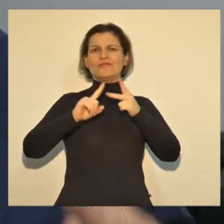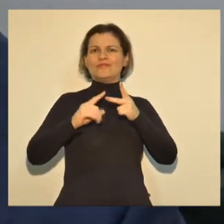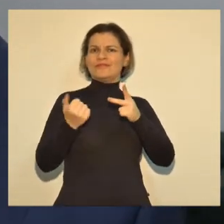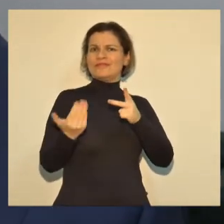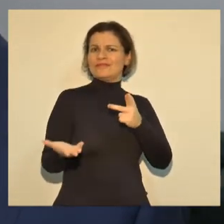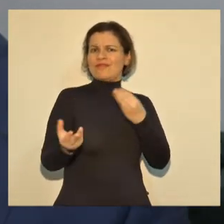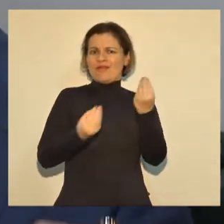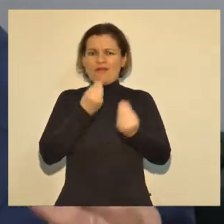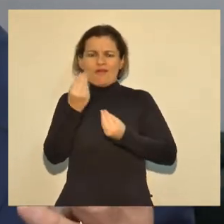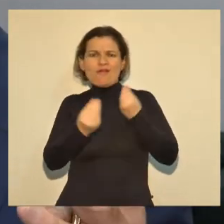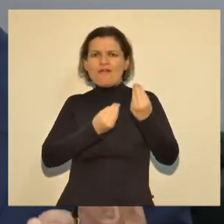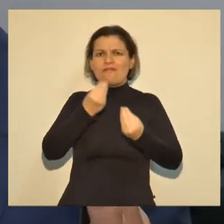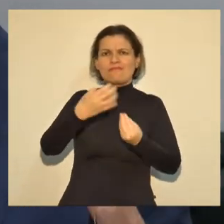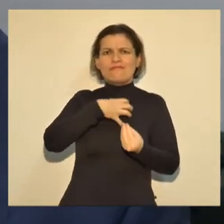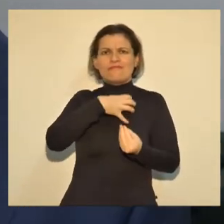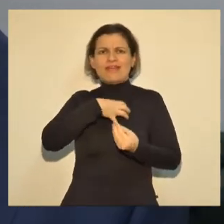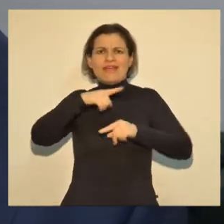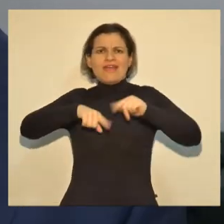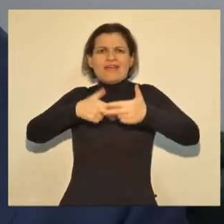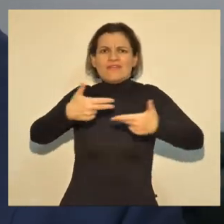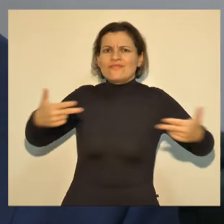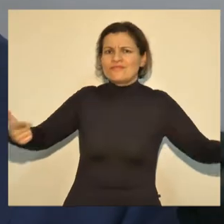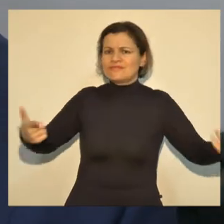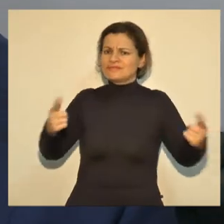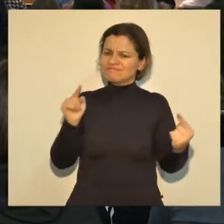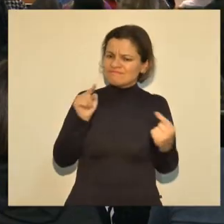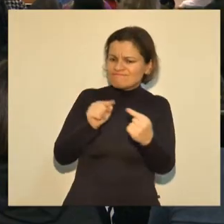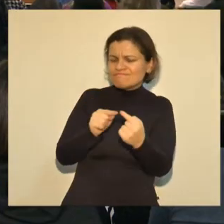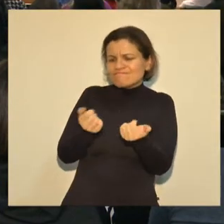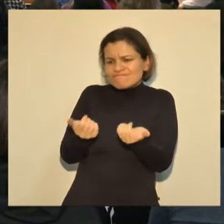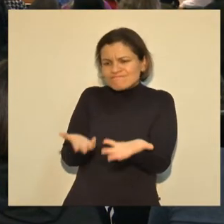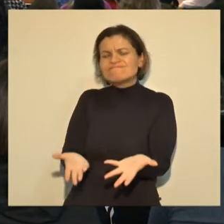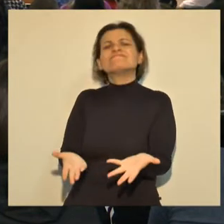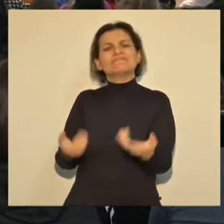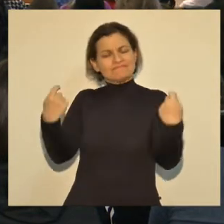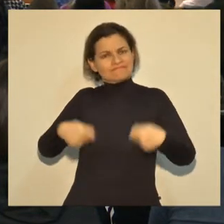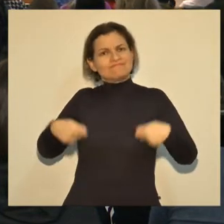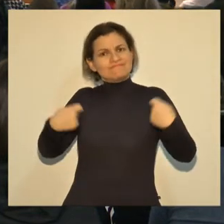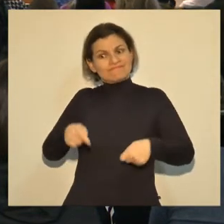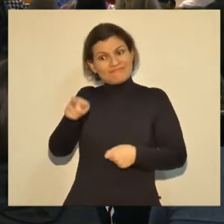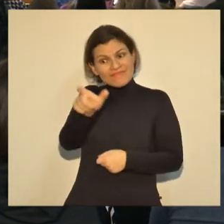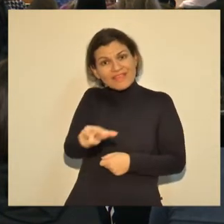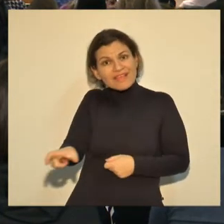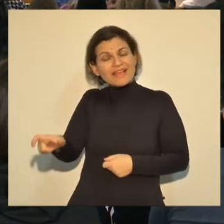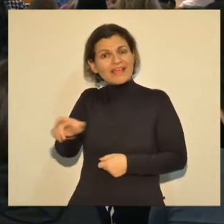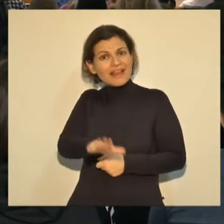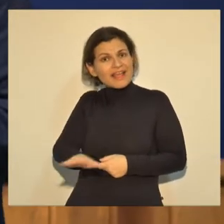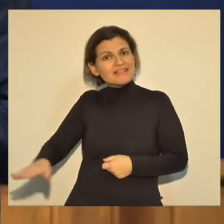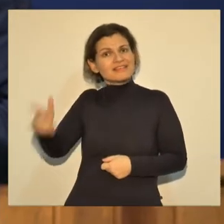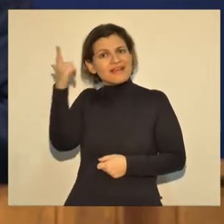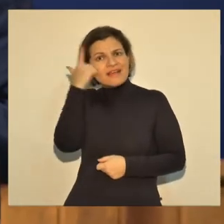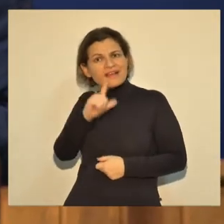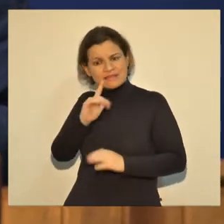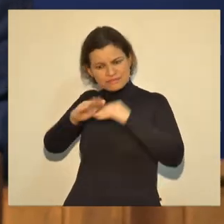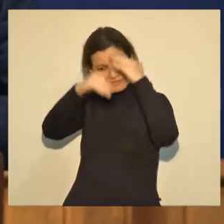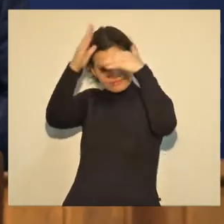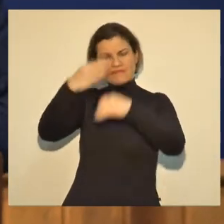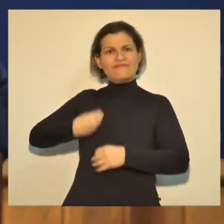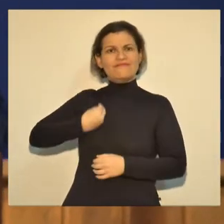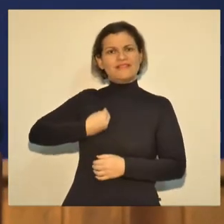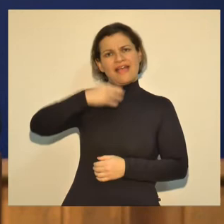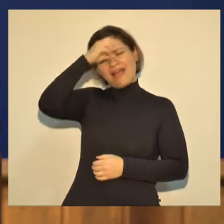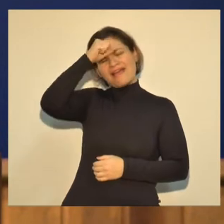proporcionar meios, para proporcionar recursos que sejam os suficientes e os necessários para a criança poder progredir na